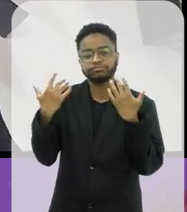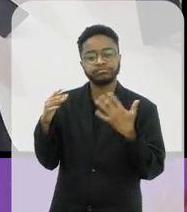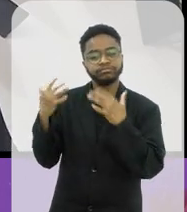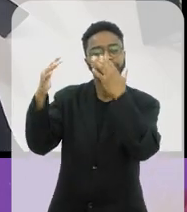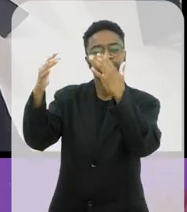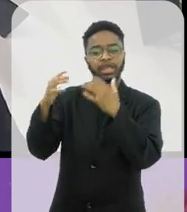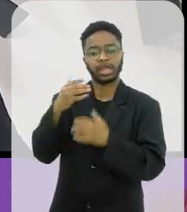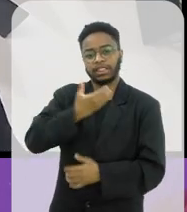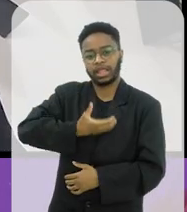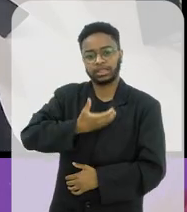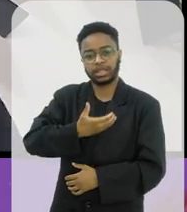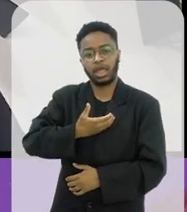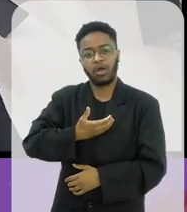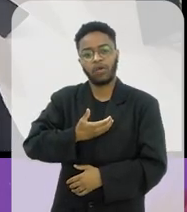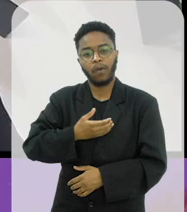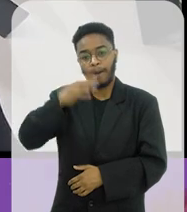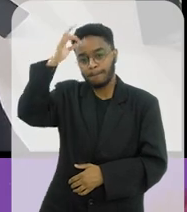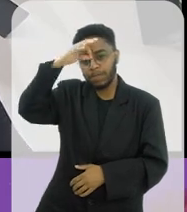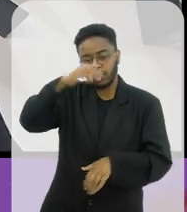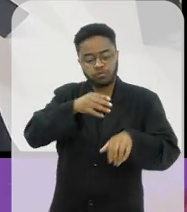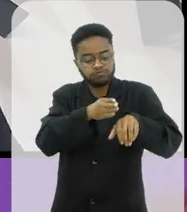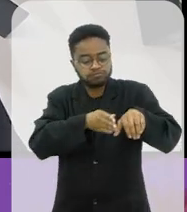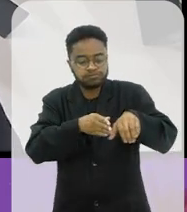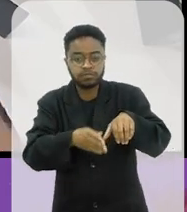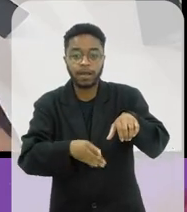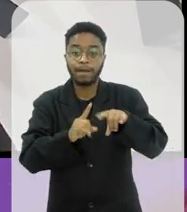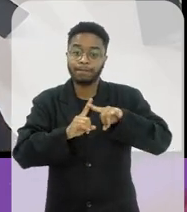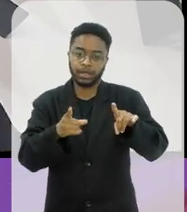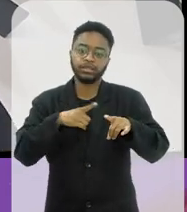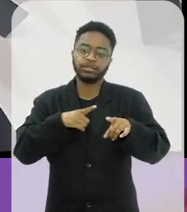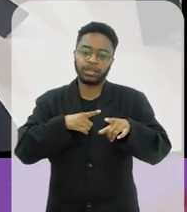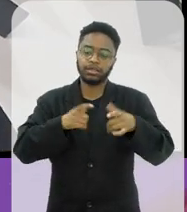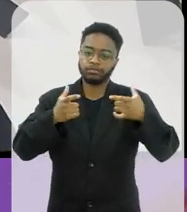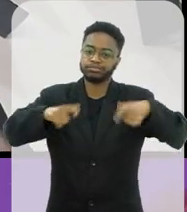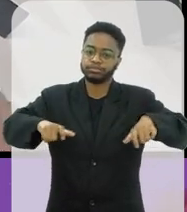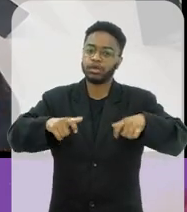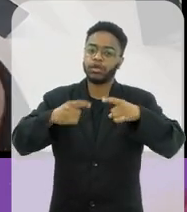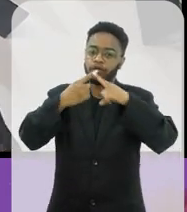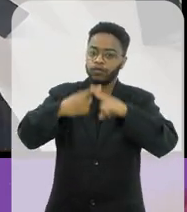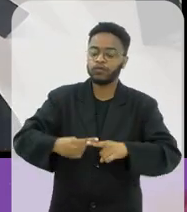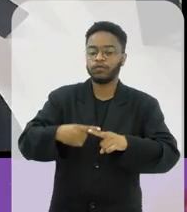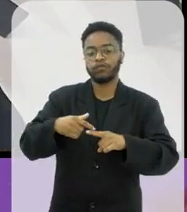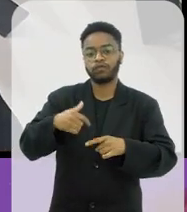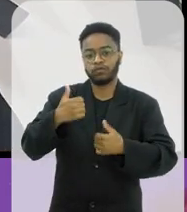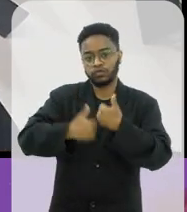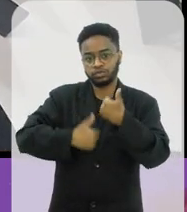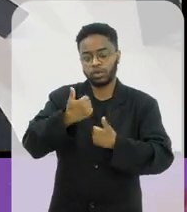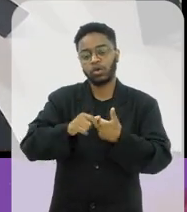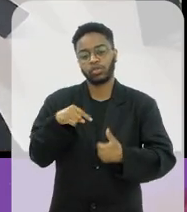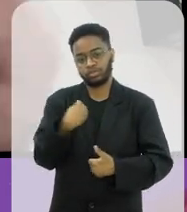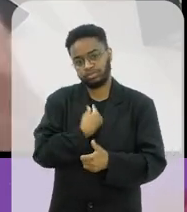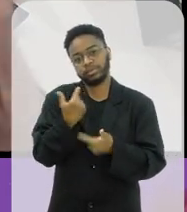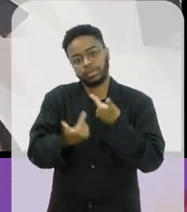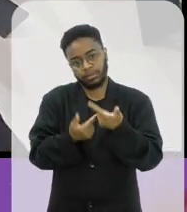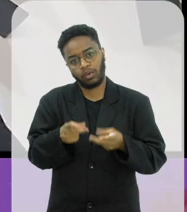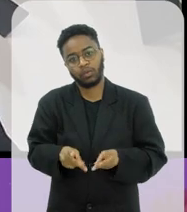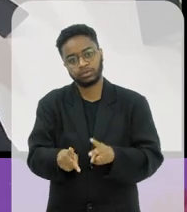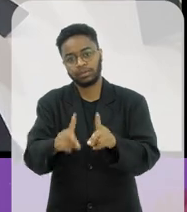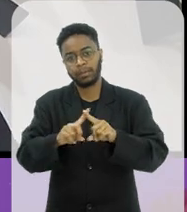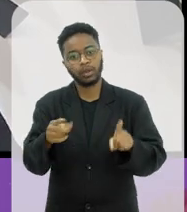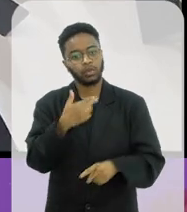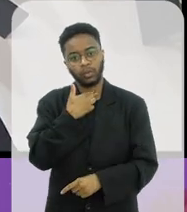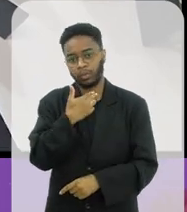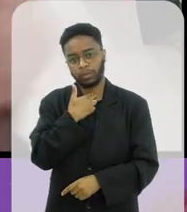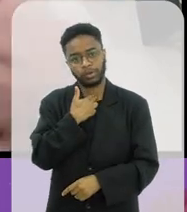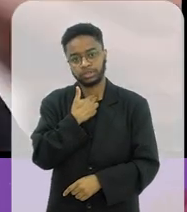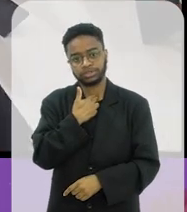celebrando a data, vamos estar cortando o peru na ceia e a bola vai estar rolando e nós poderemos estar trabalhando e não vamos